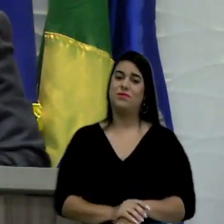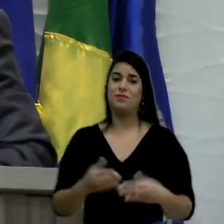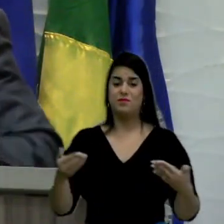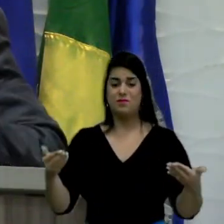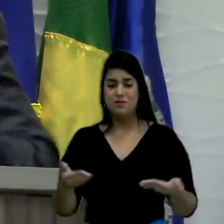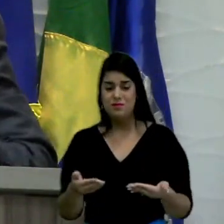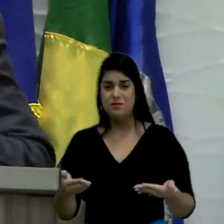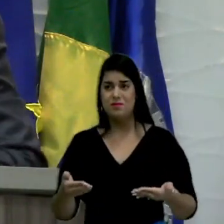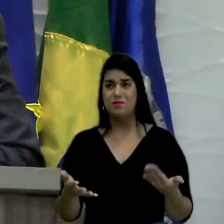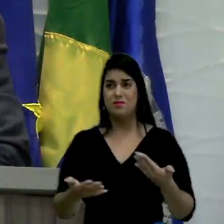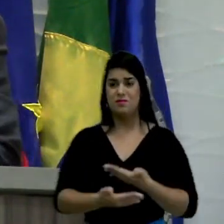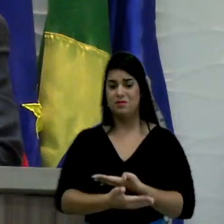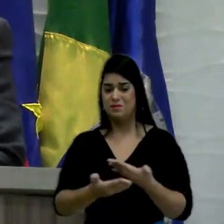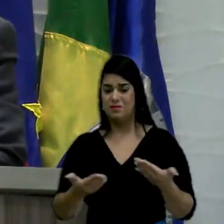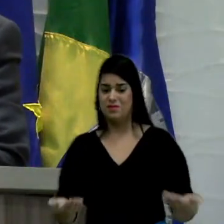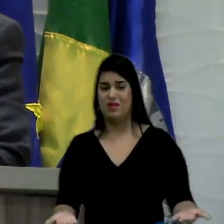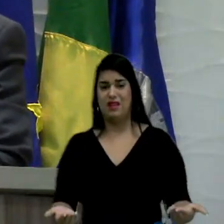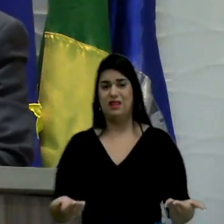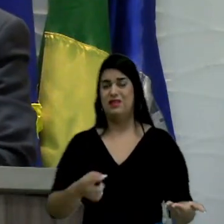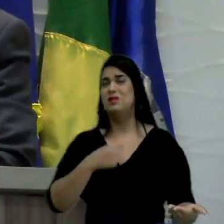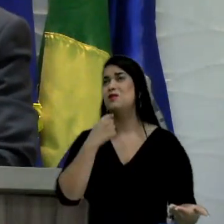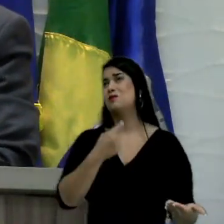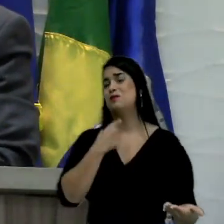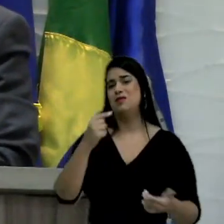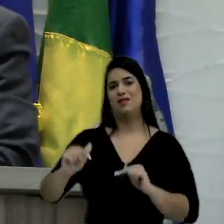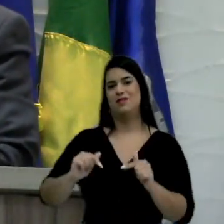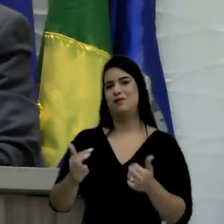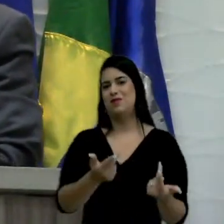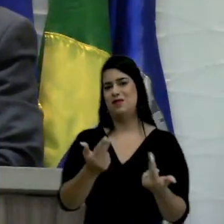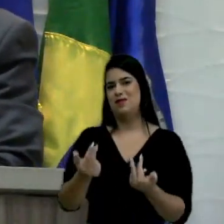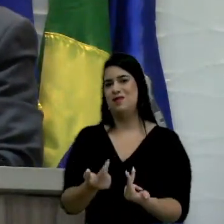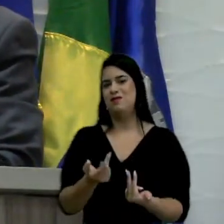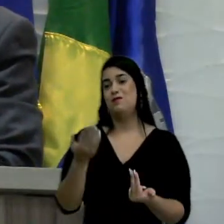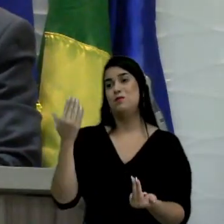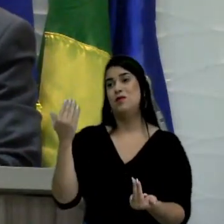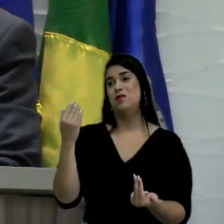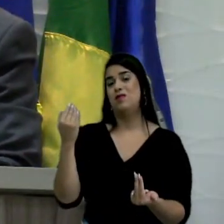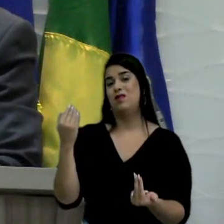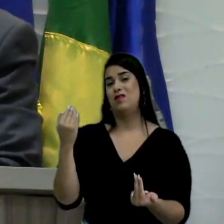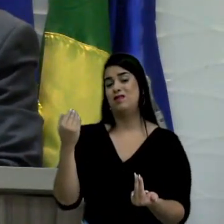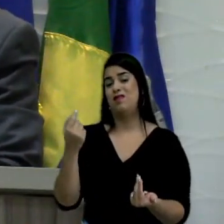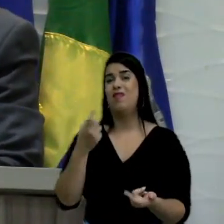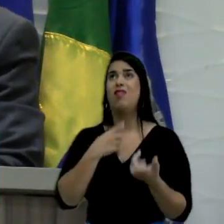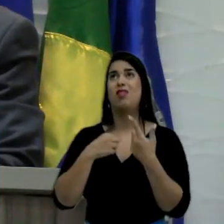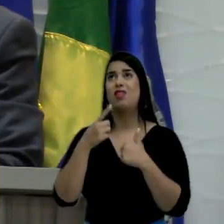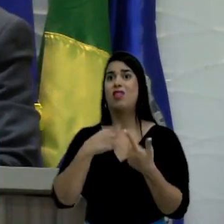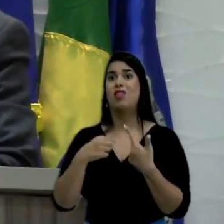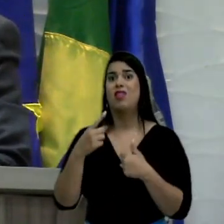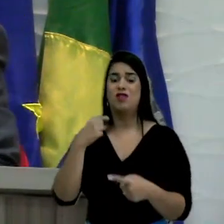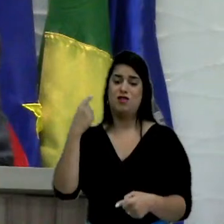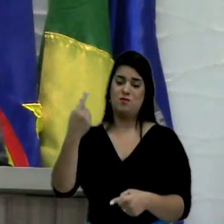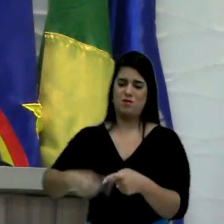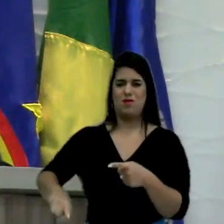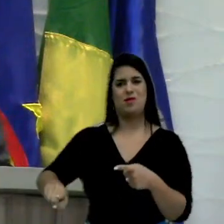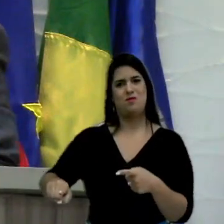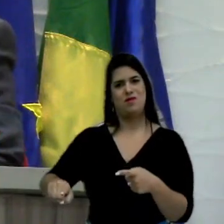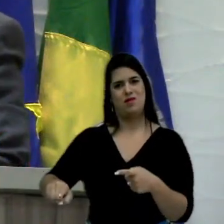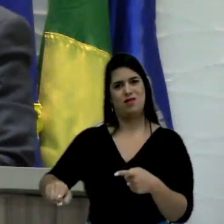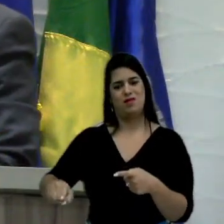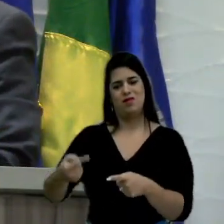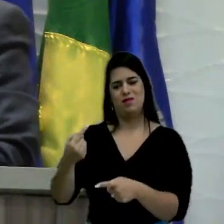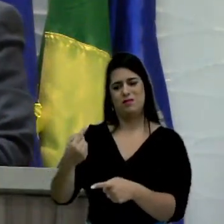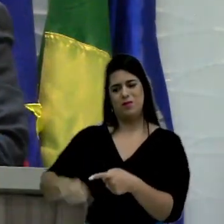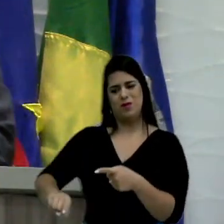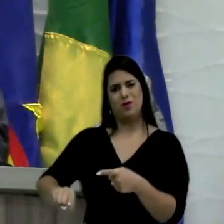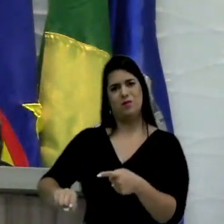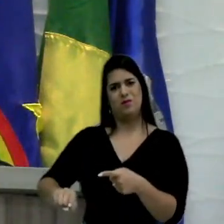hoje, vocês não têm condições de trabalhar como trabalhavam e ficam aqui tentando impedir o empresário de trabalhar, como foi o vereador